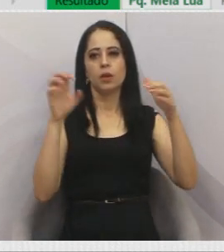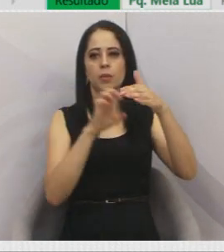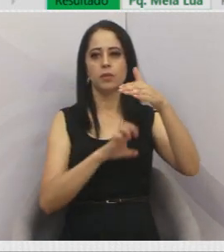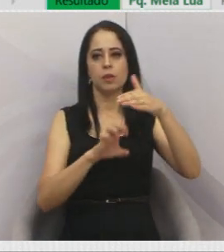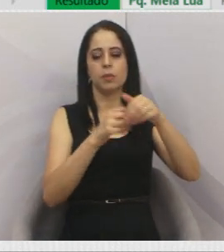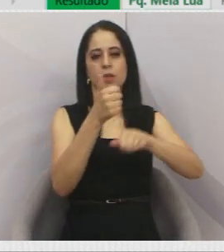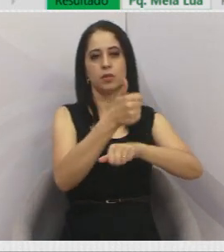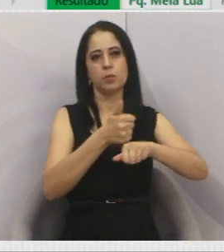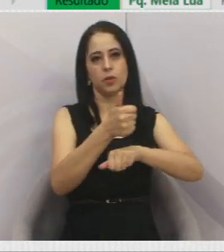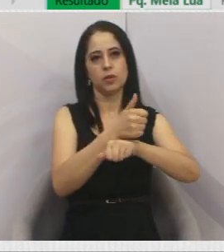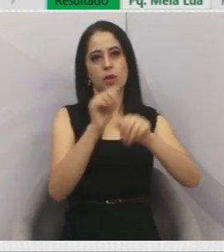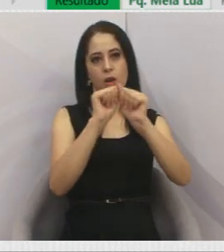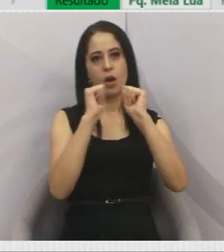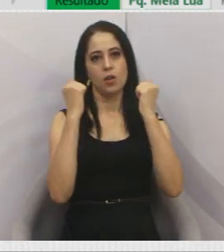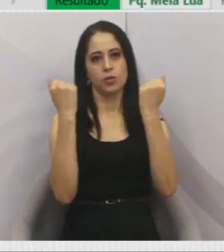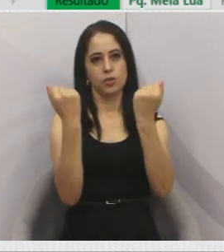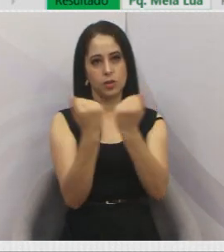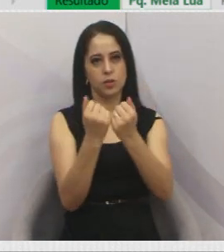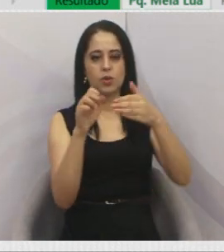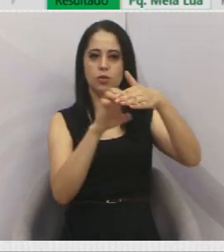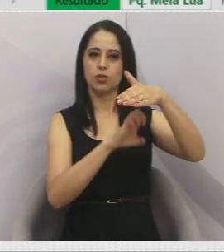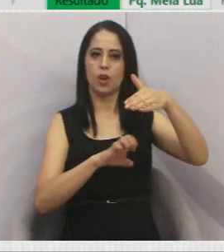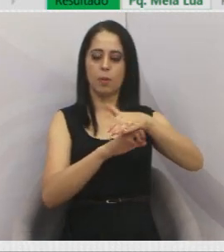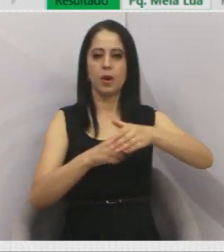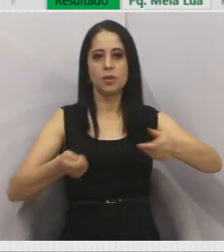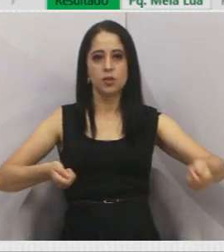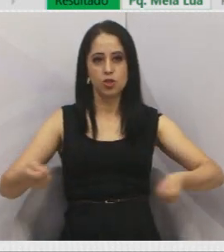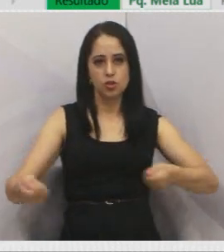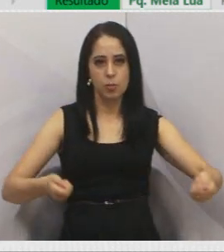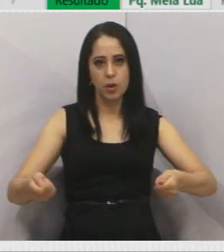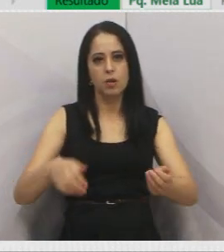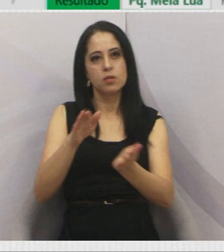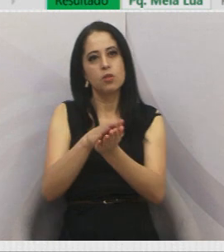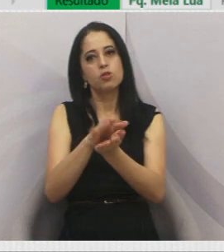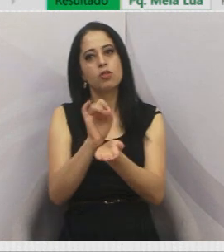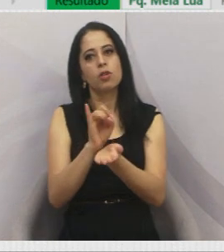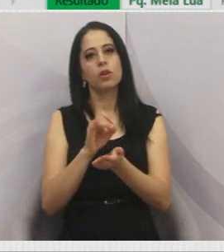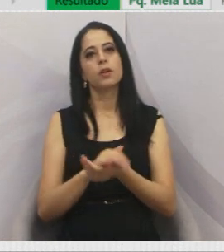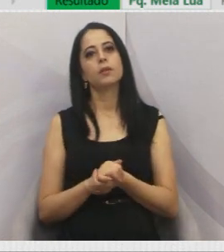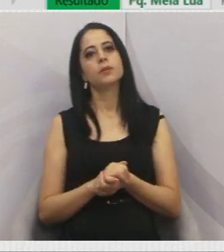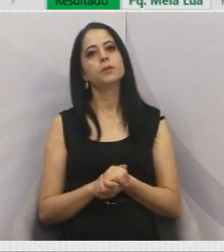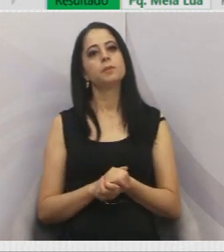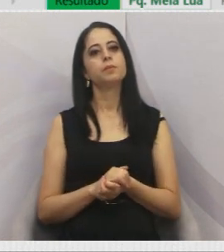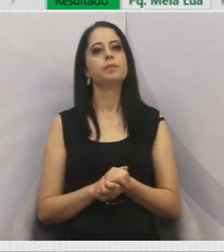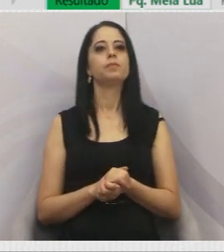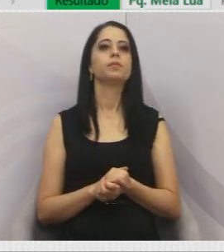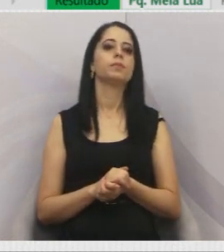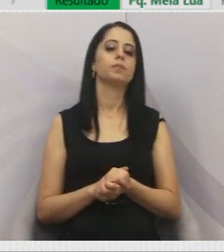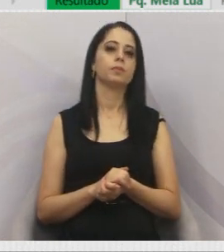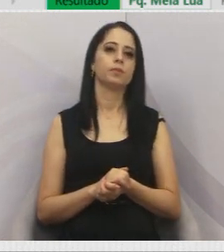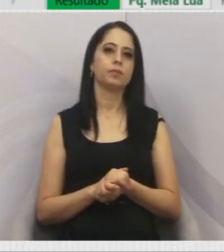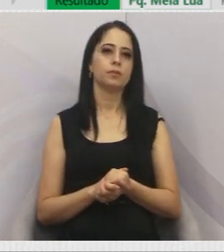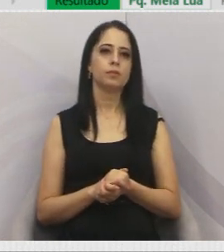profissionais. Associação das Empresas de Mineração de Jacareí. Próximo voto.